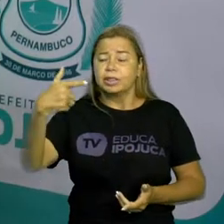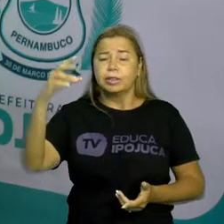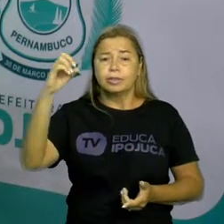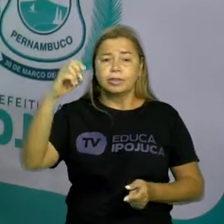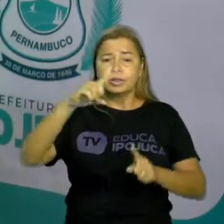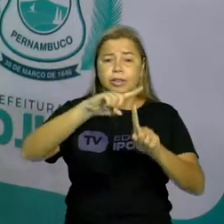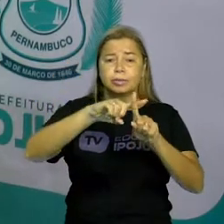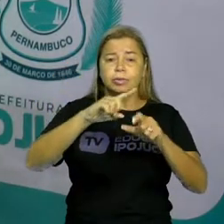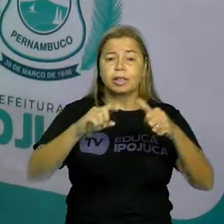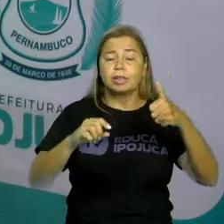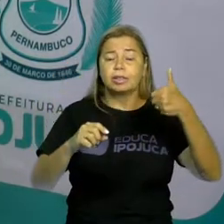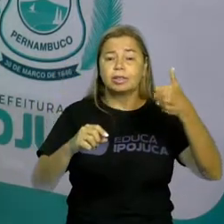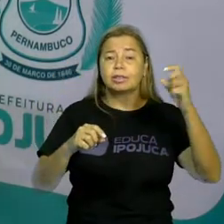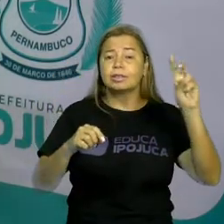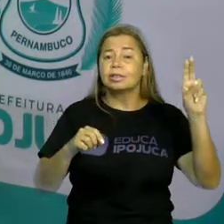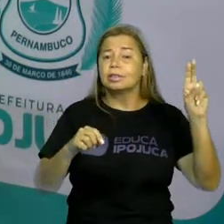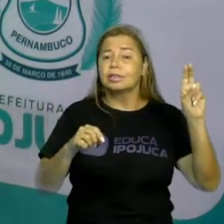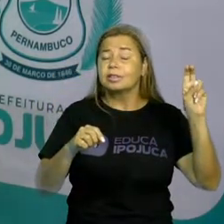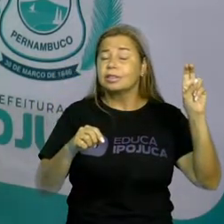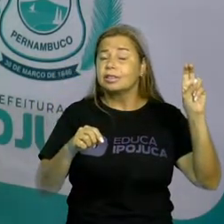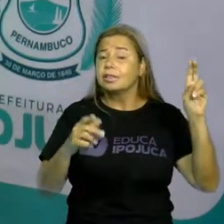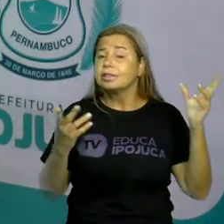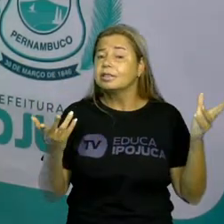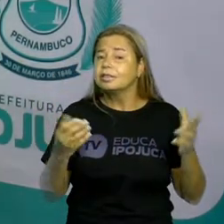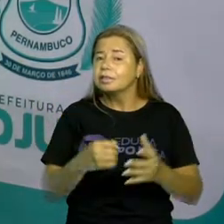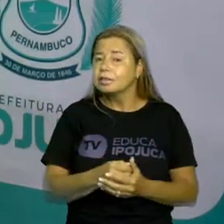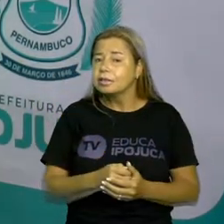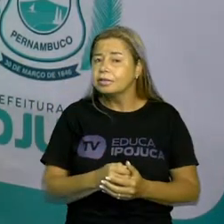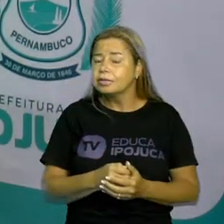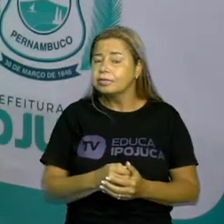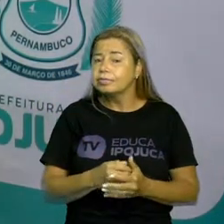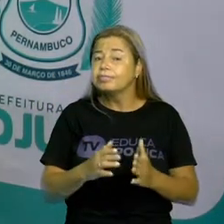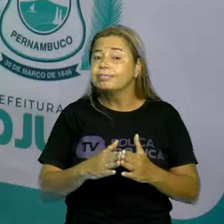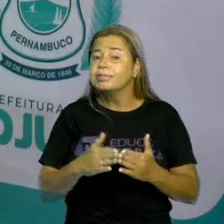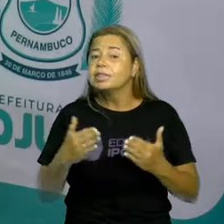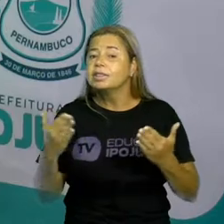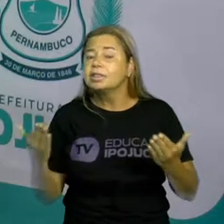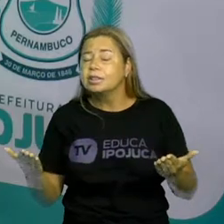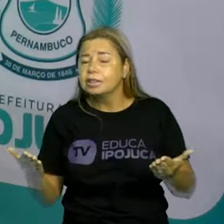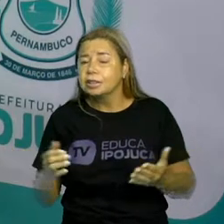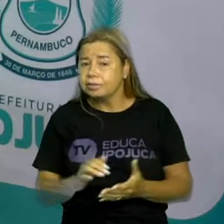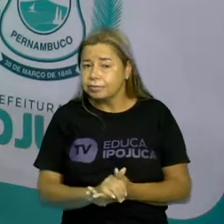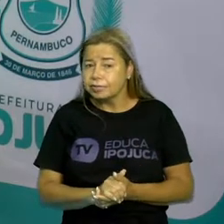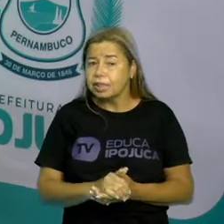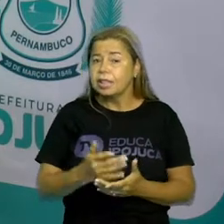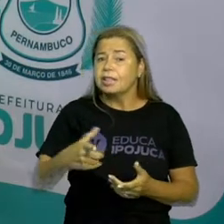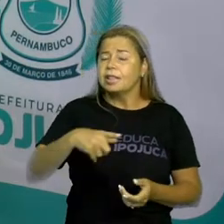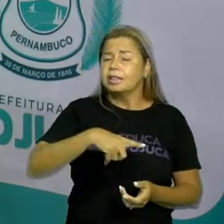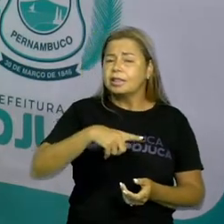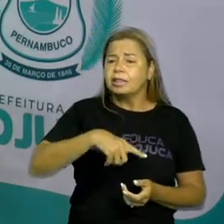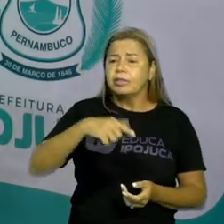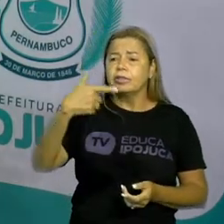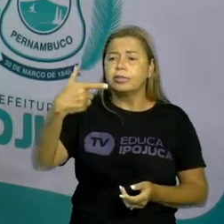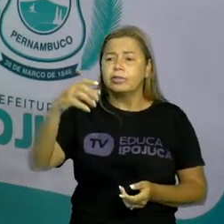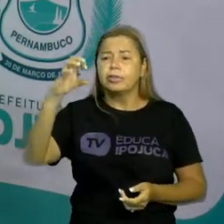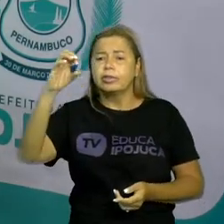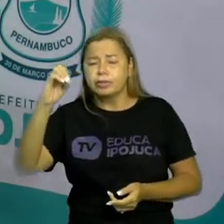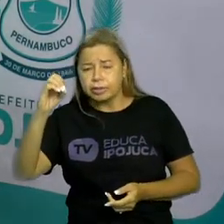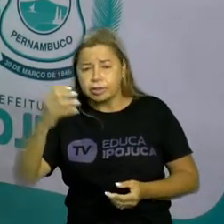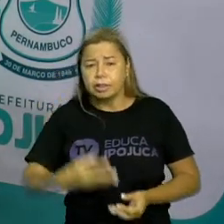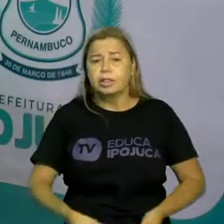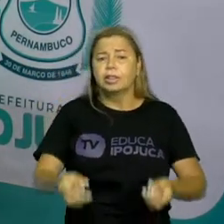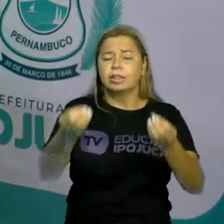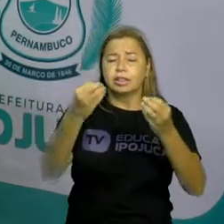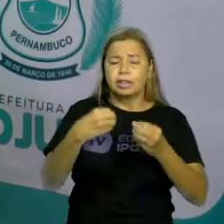15, ela ficou com? Se ela tinha 15, né? Ganhou mais 20, ela tinha 20 e ganhou mais 15, ela ficou